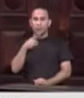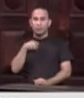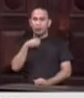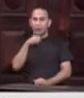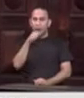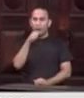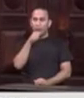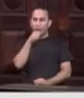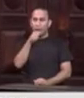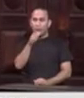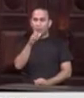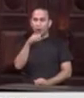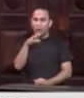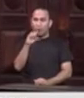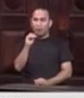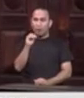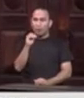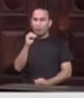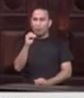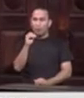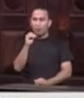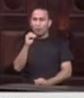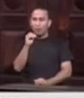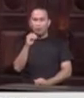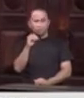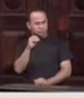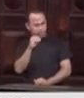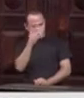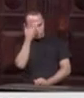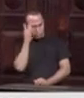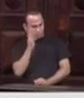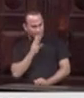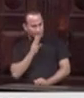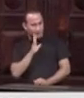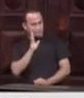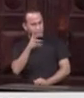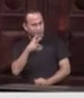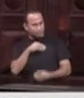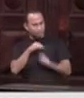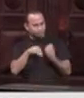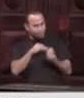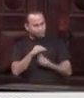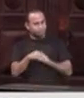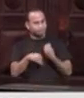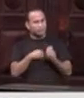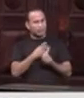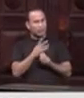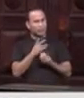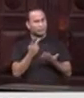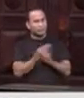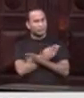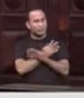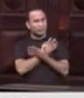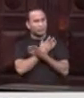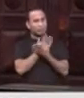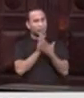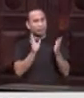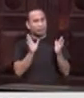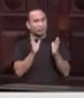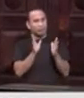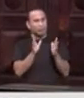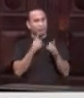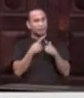Globo, com uma figura conhecida que já influiu tanto e de repente desapareceu, que o Viva Rio